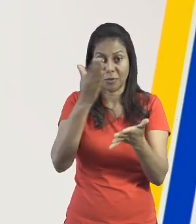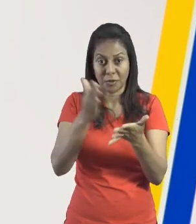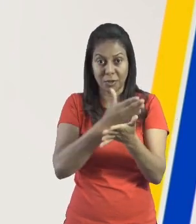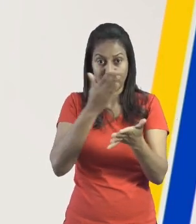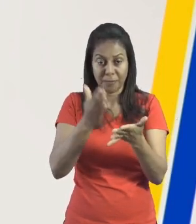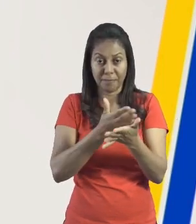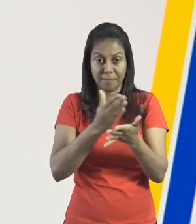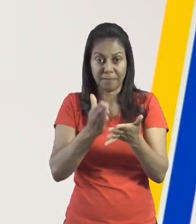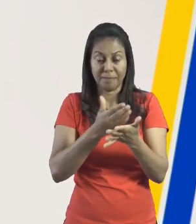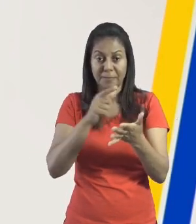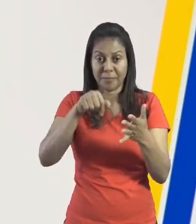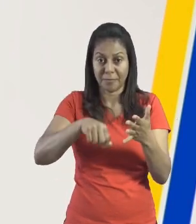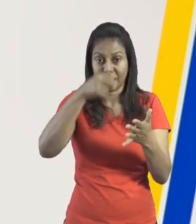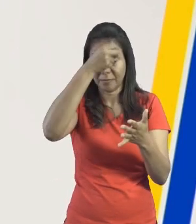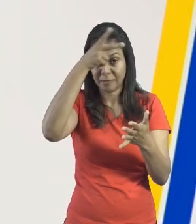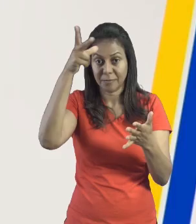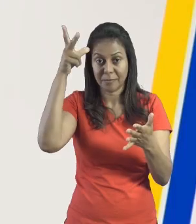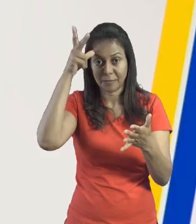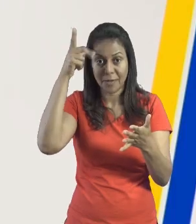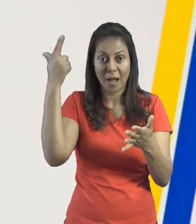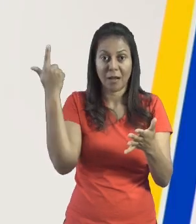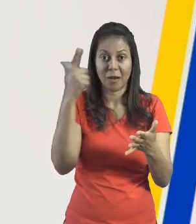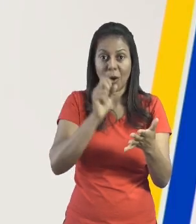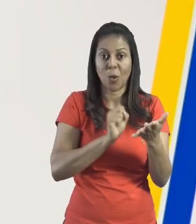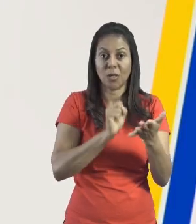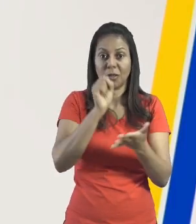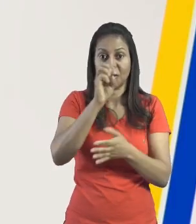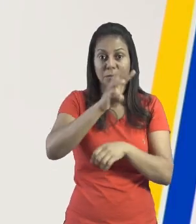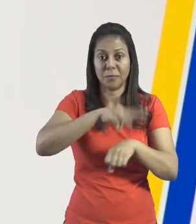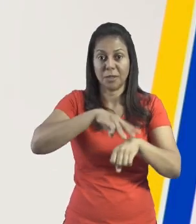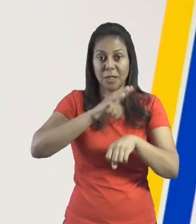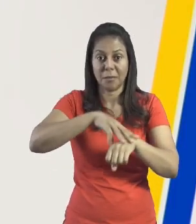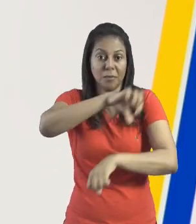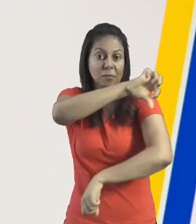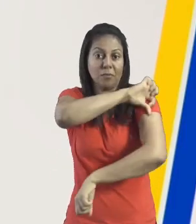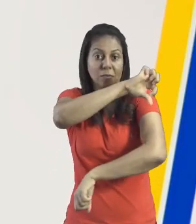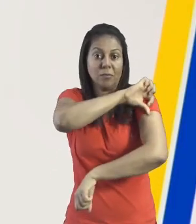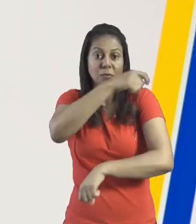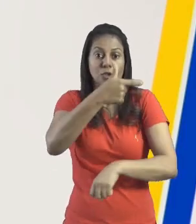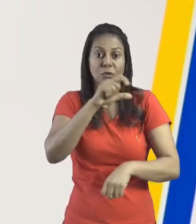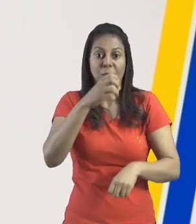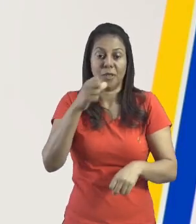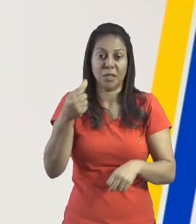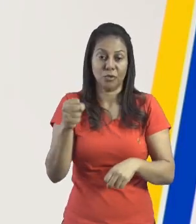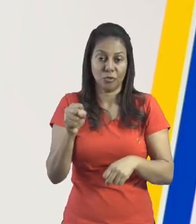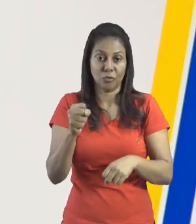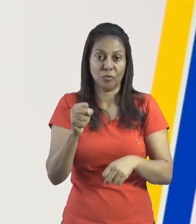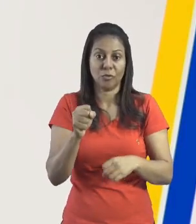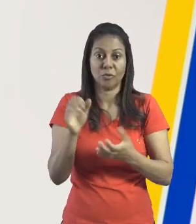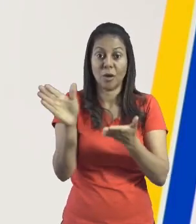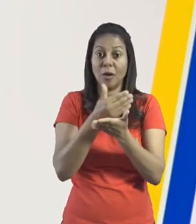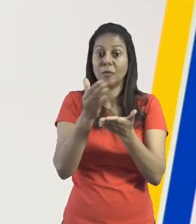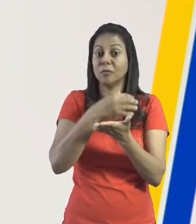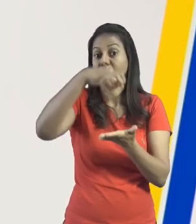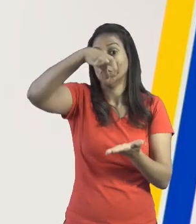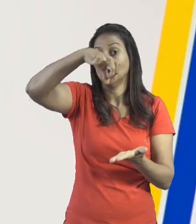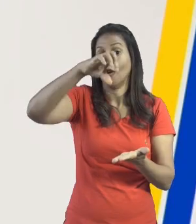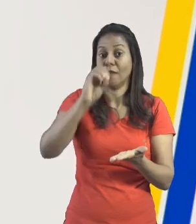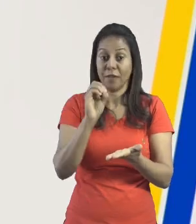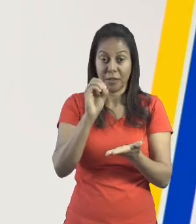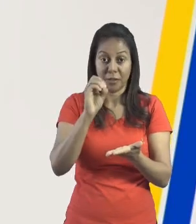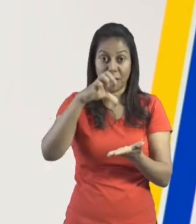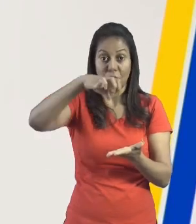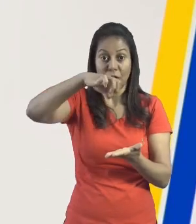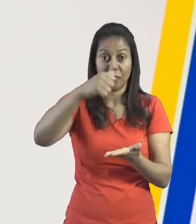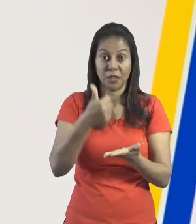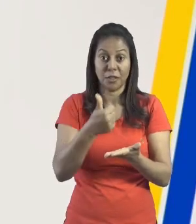adotado pelo município, A Conquista da Matemática, do nono ano, de 2018, na página 90,